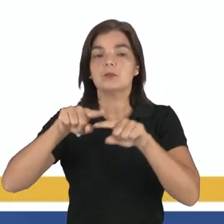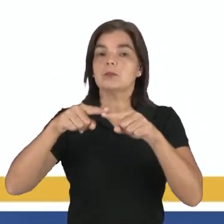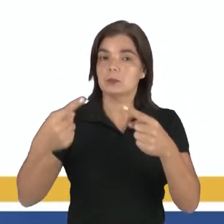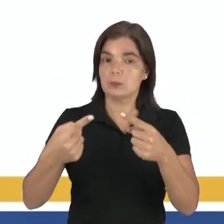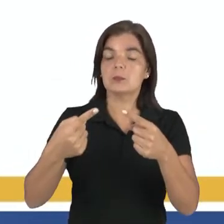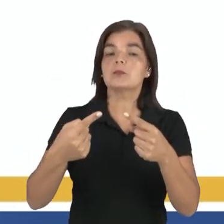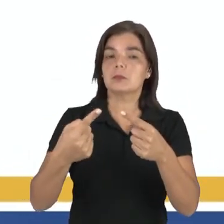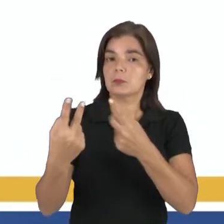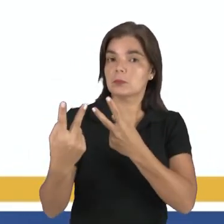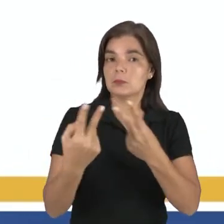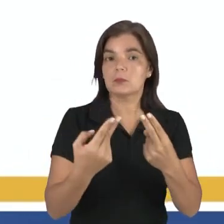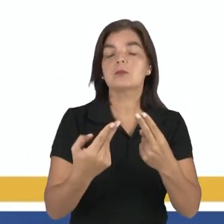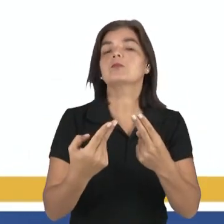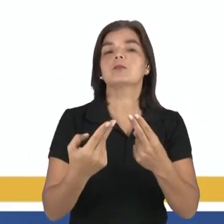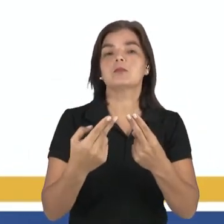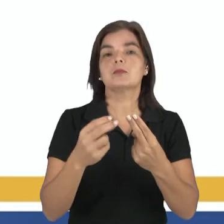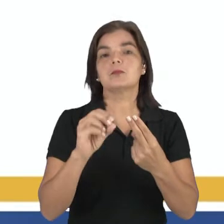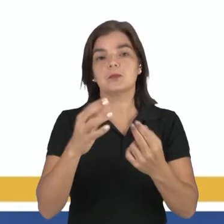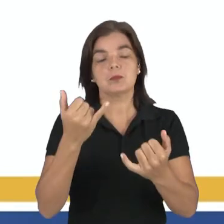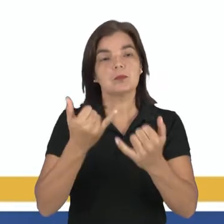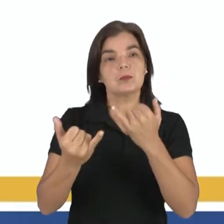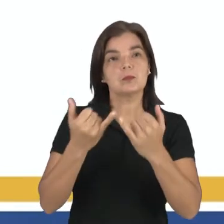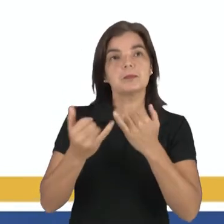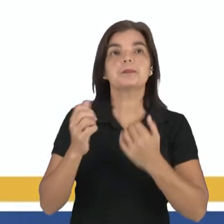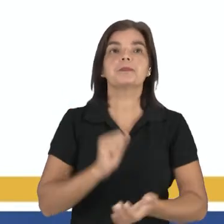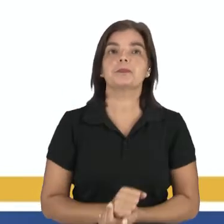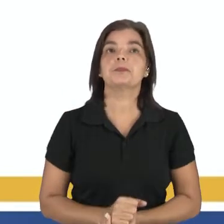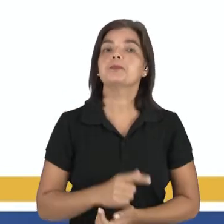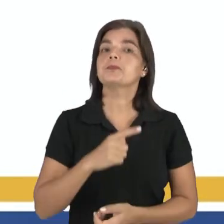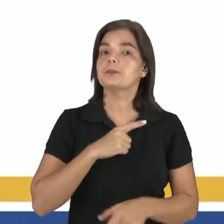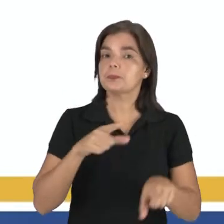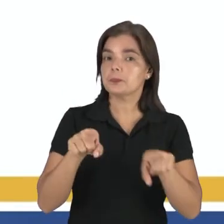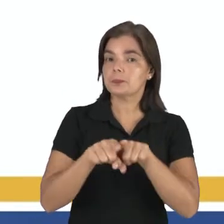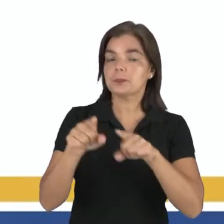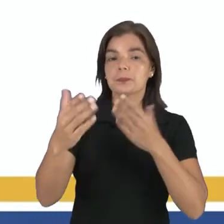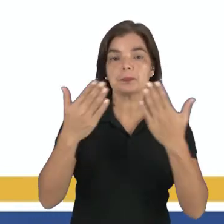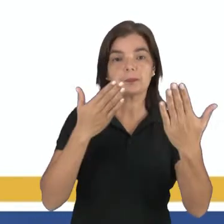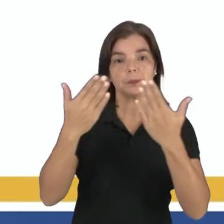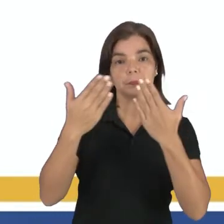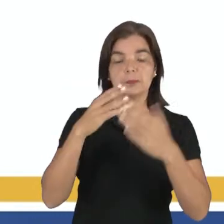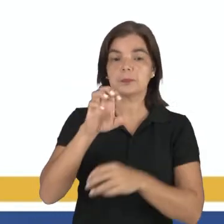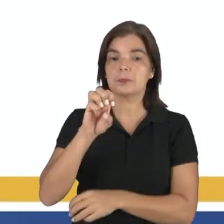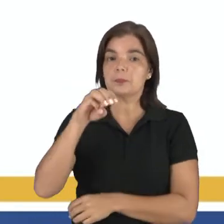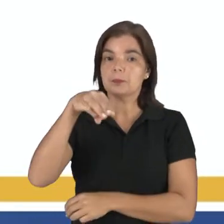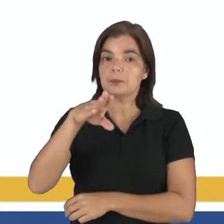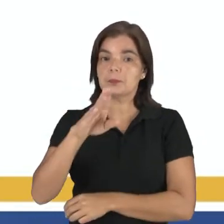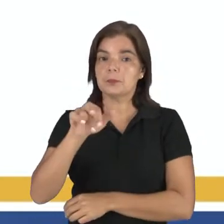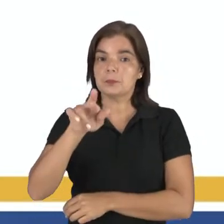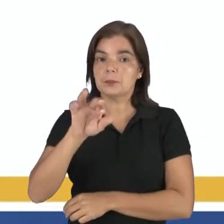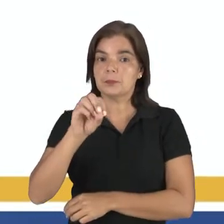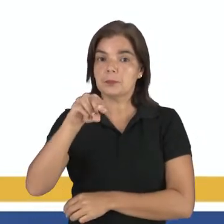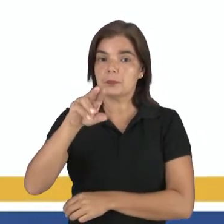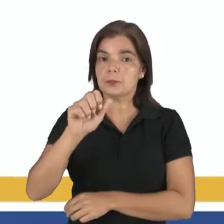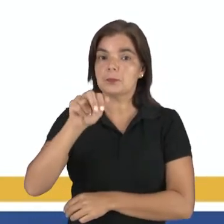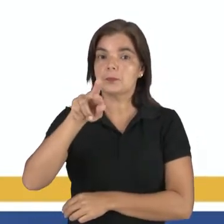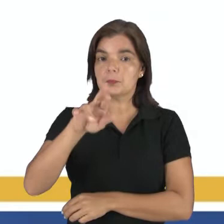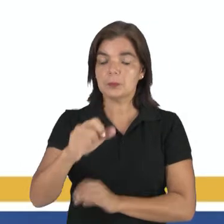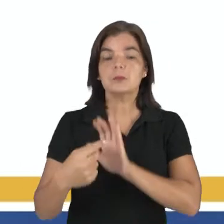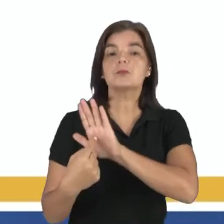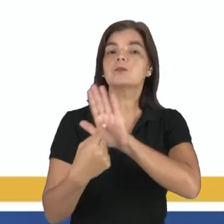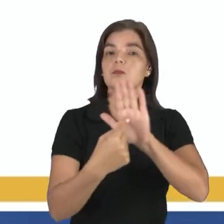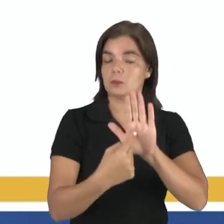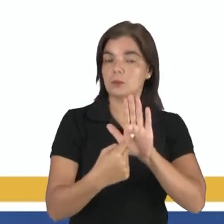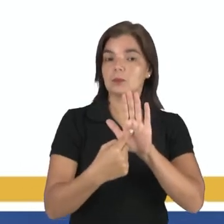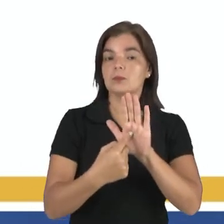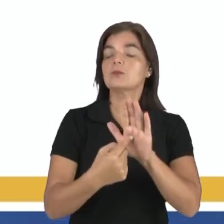porém são espécies iguais ou semelhantes. Existe também a comparação embrionária, que mostra que